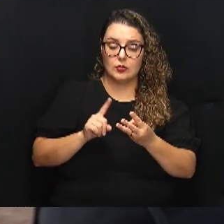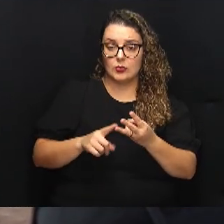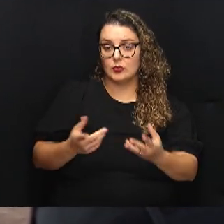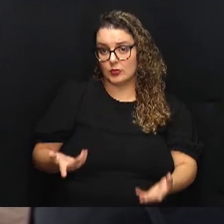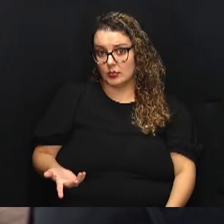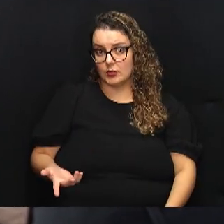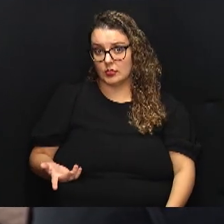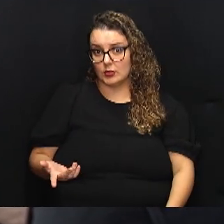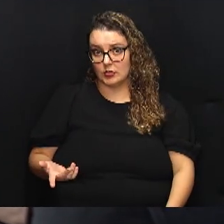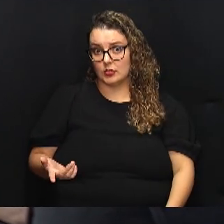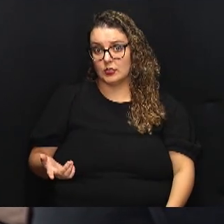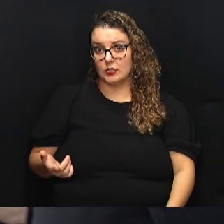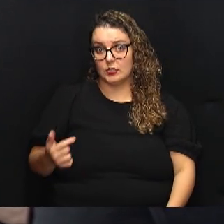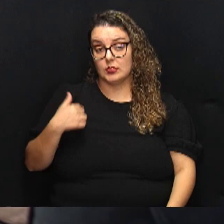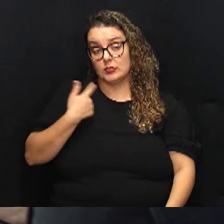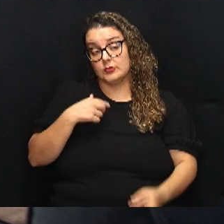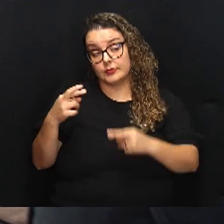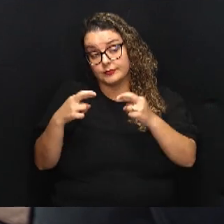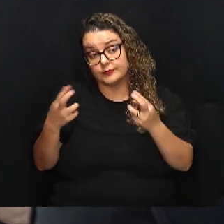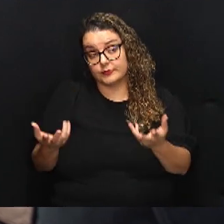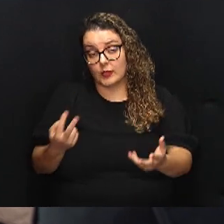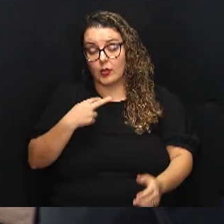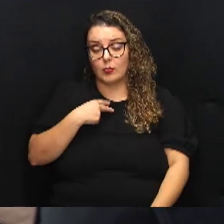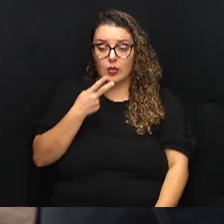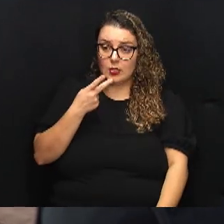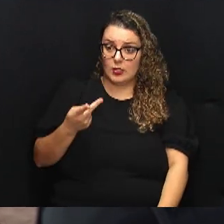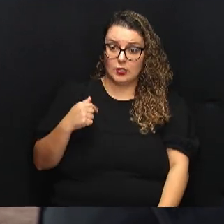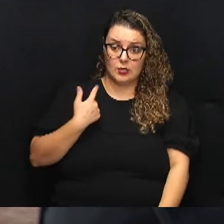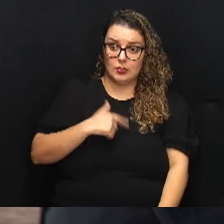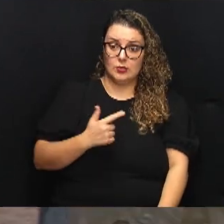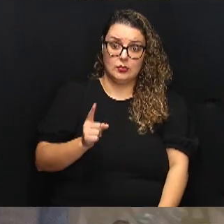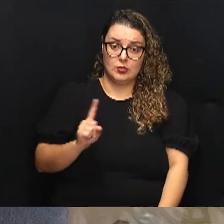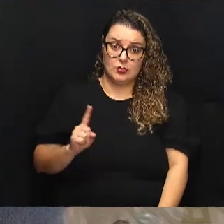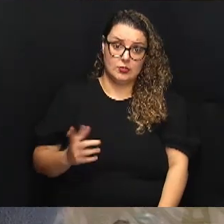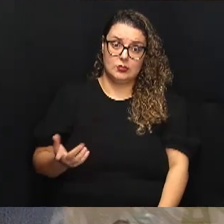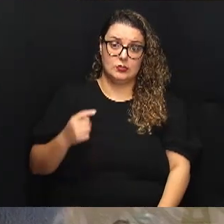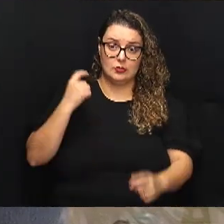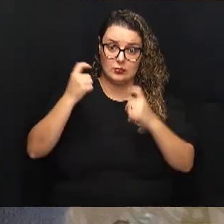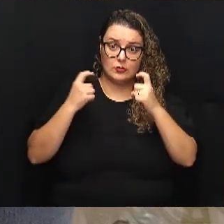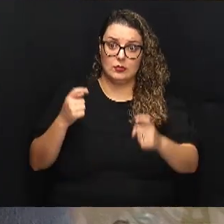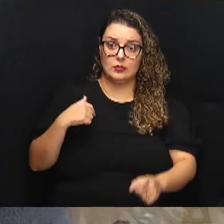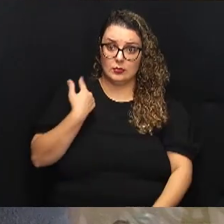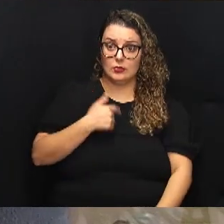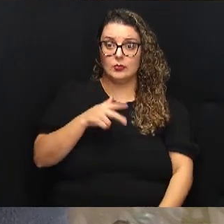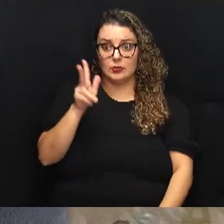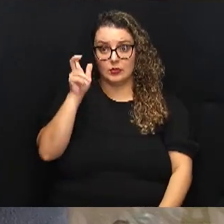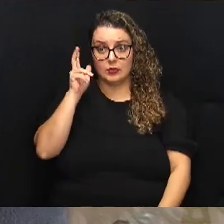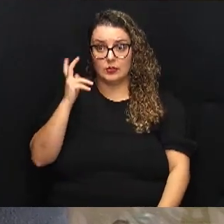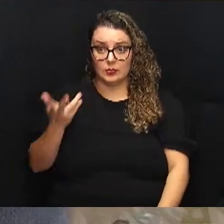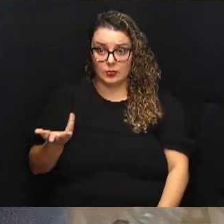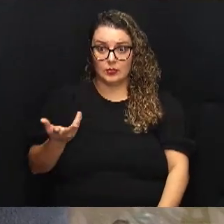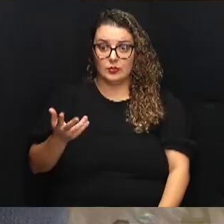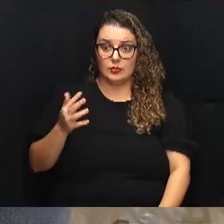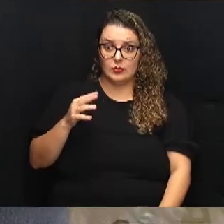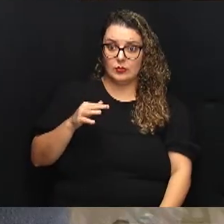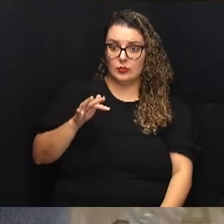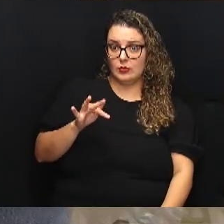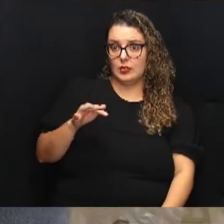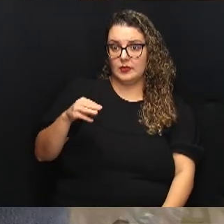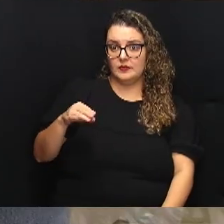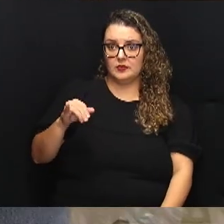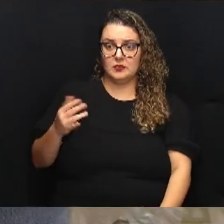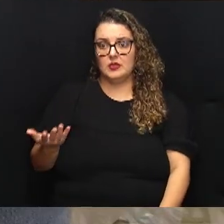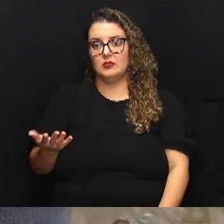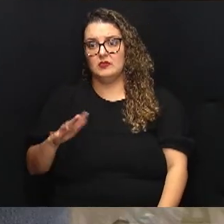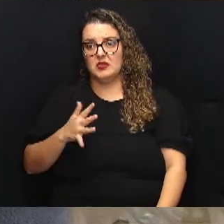gente não pode dizer que nós não estamos muito preocupados. A gente ouviu o FMI dizendo que isso vai dar mais ou